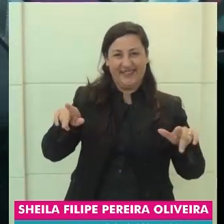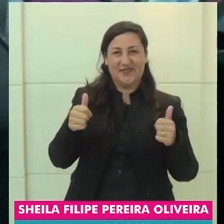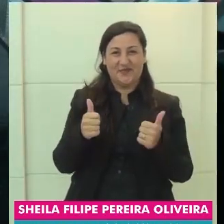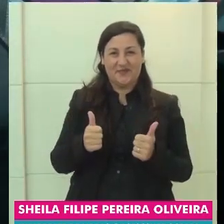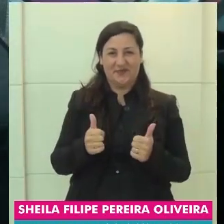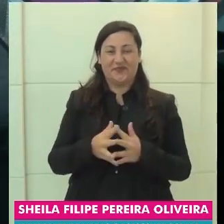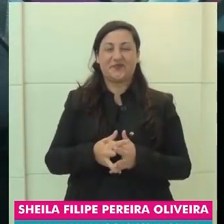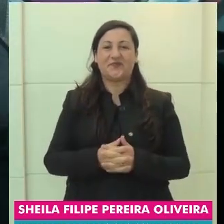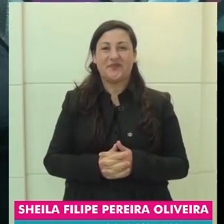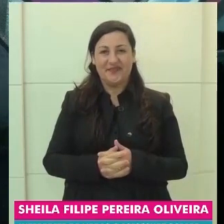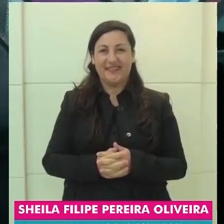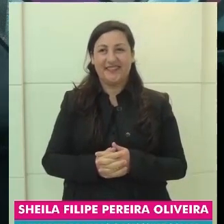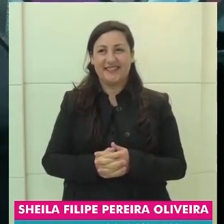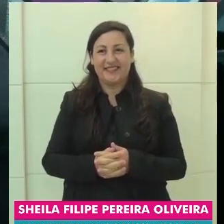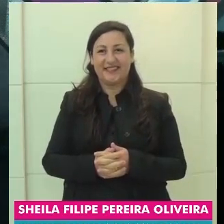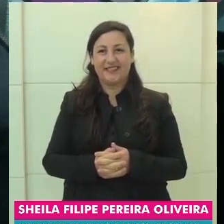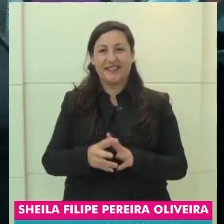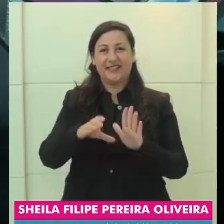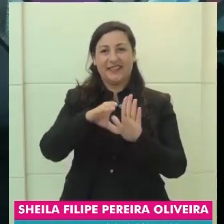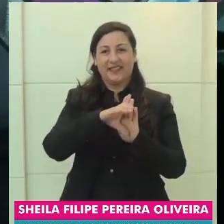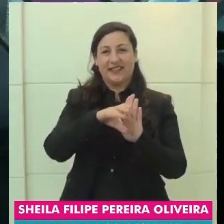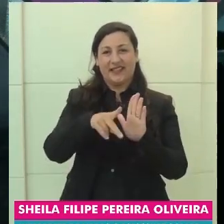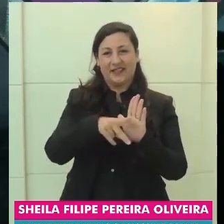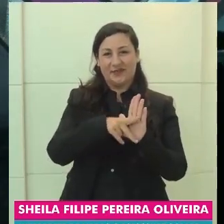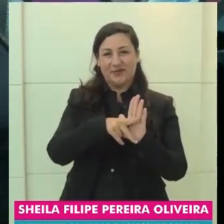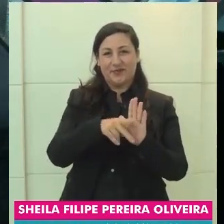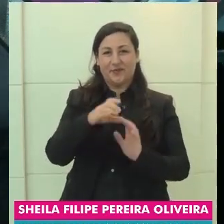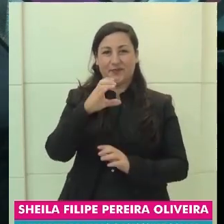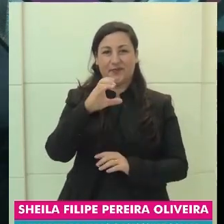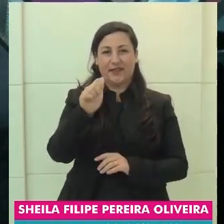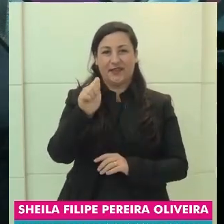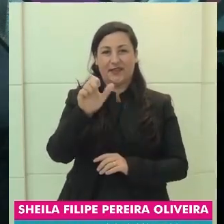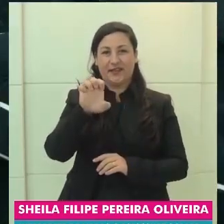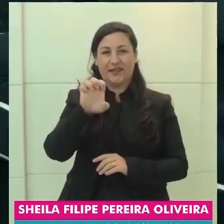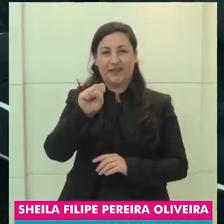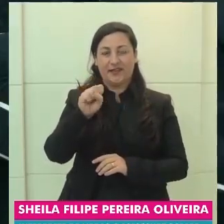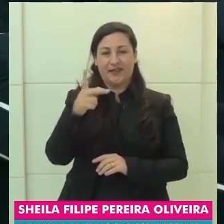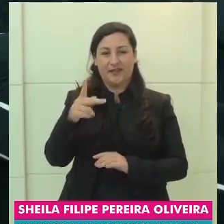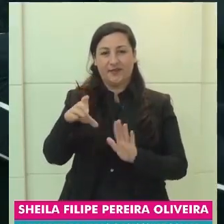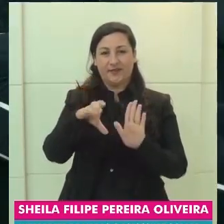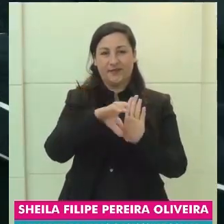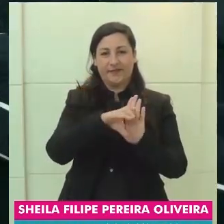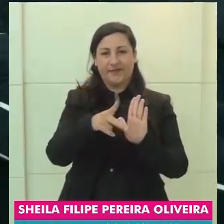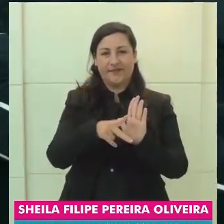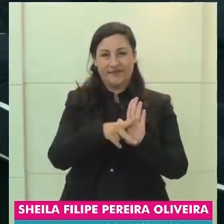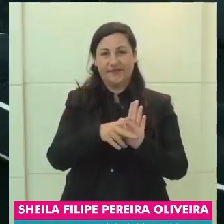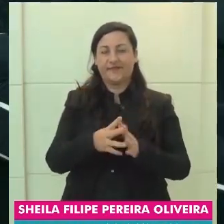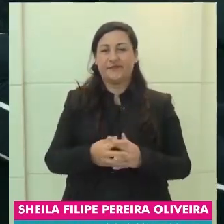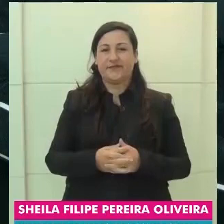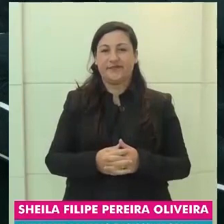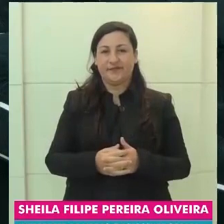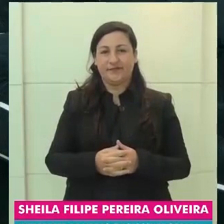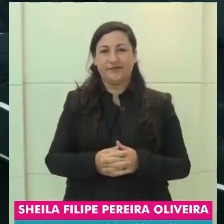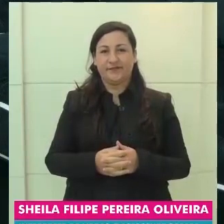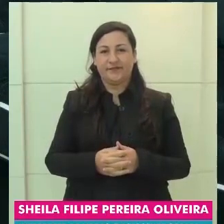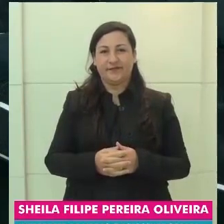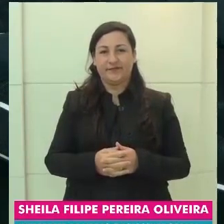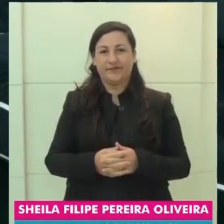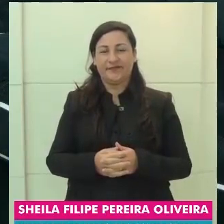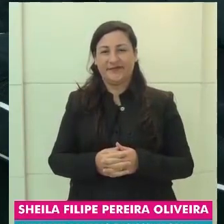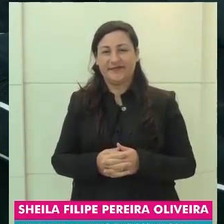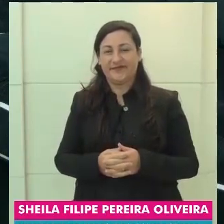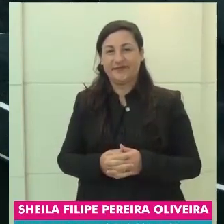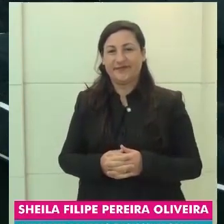GC aí. o CA? CA? Do Centro de Atendimento, né? É o CAESP, né?